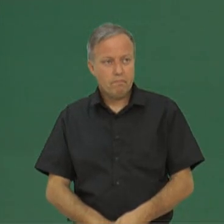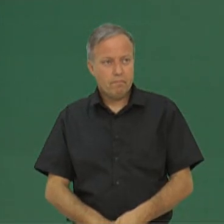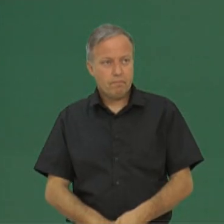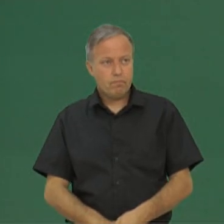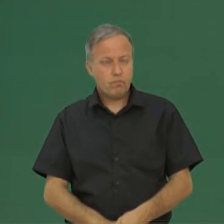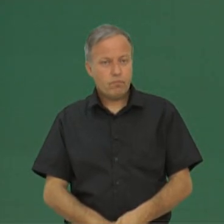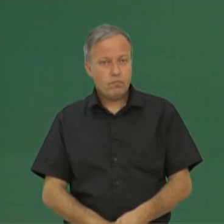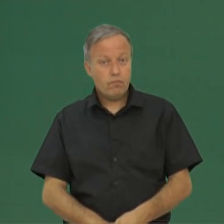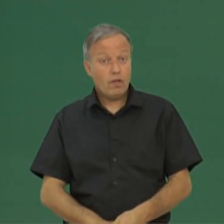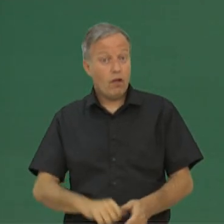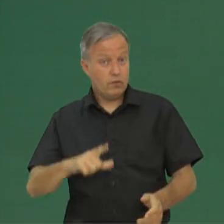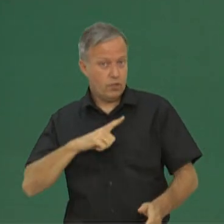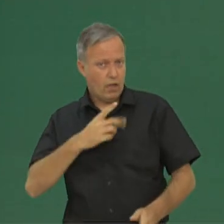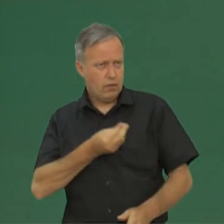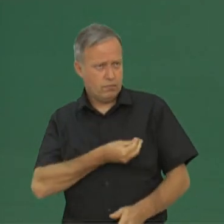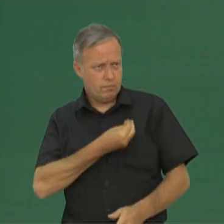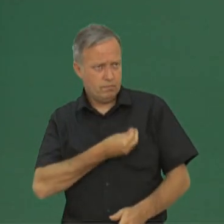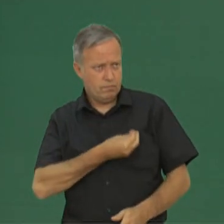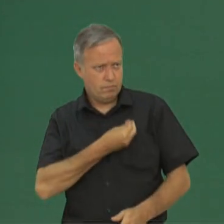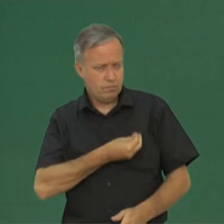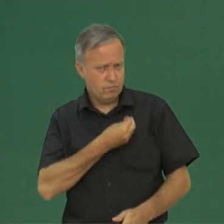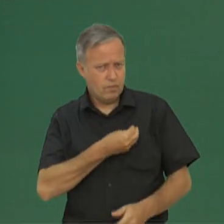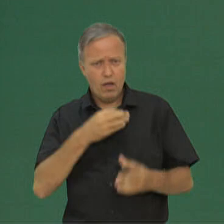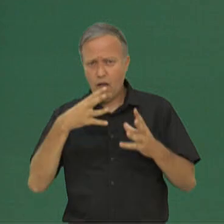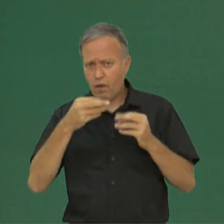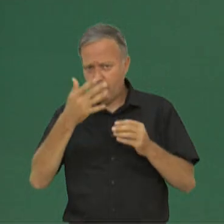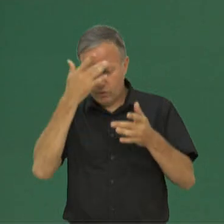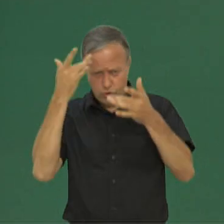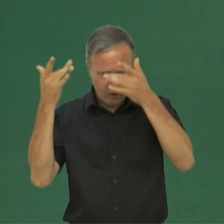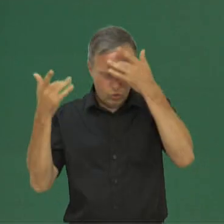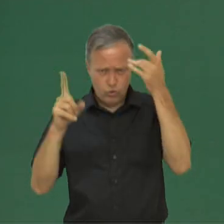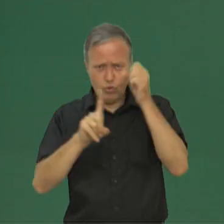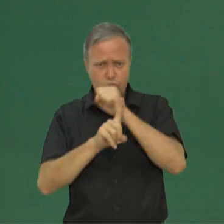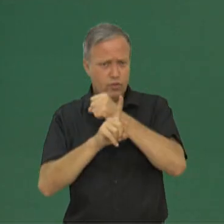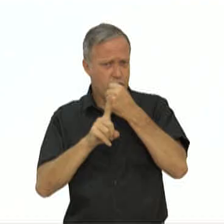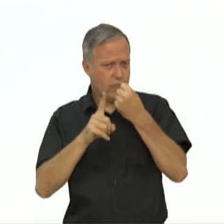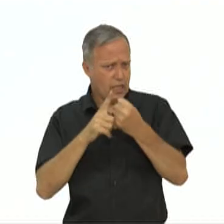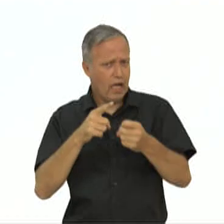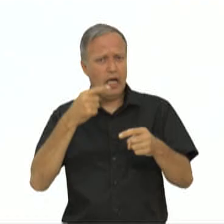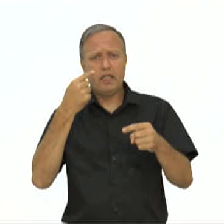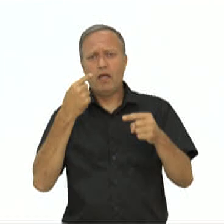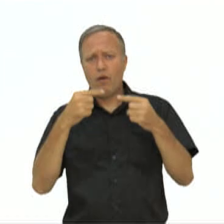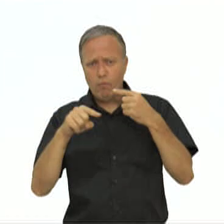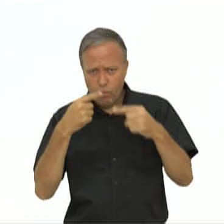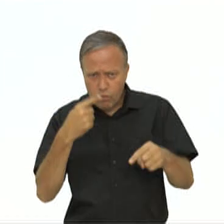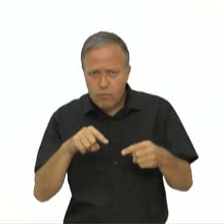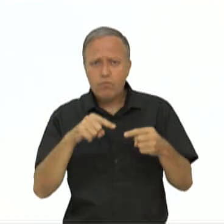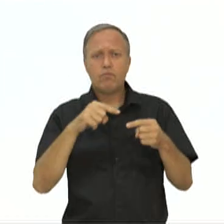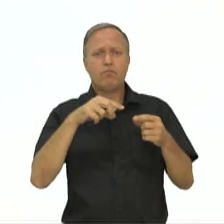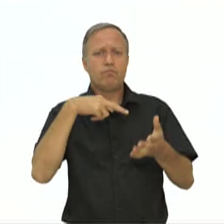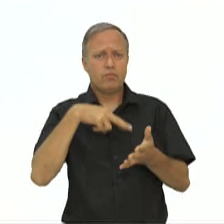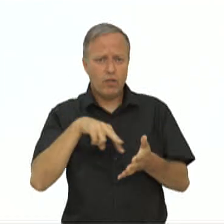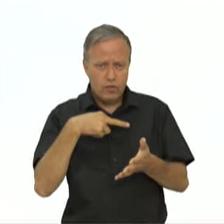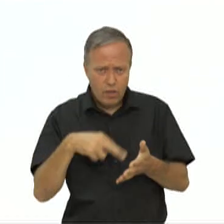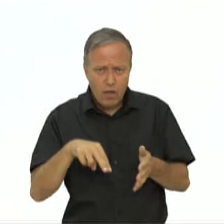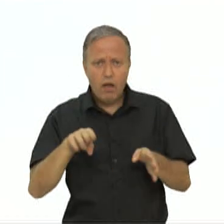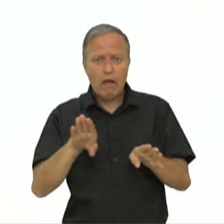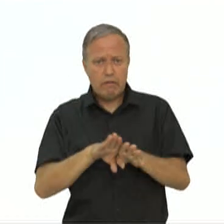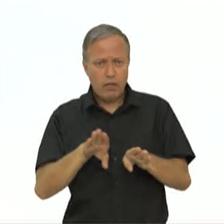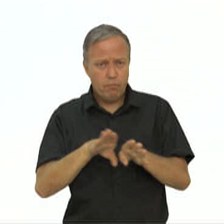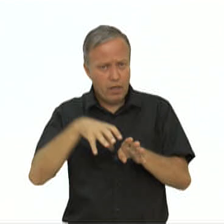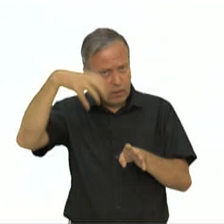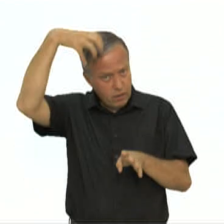Olha só, participavam nobres, músicos, cantores, dançarinos e até mesmo o rei, que sempre executava